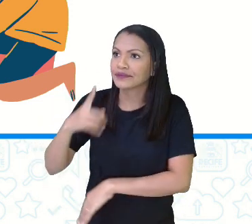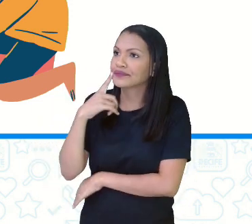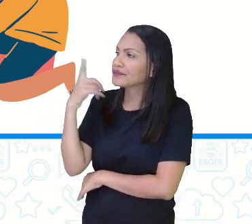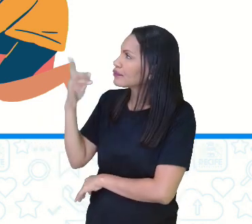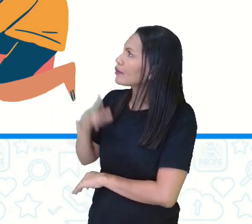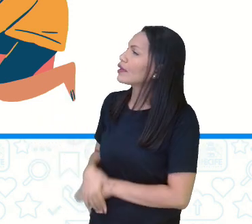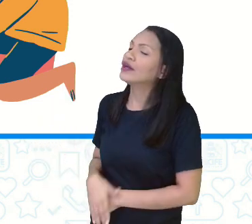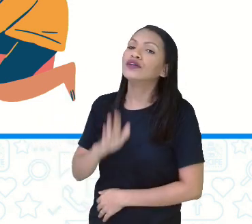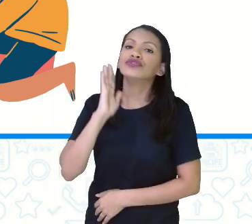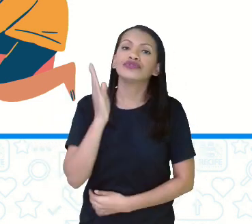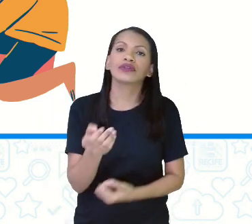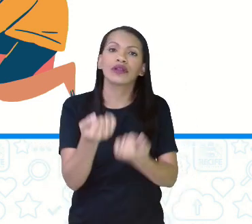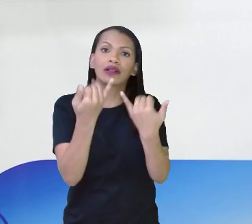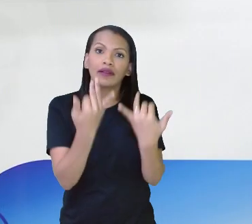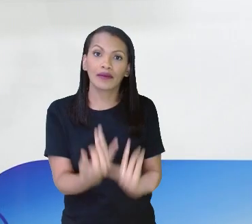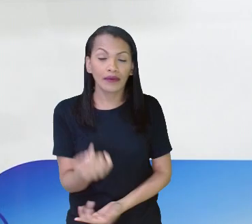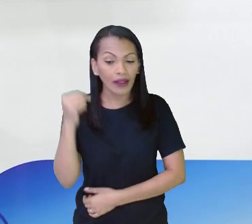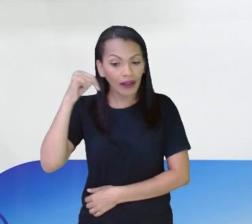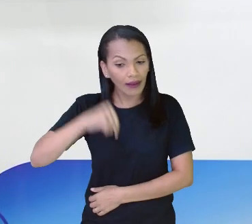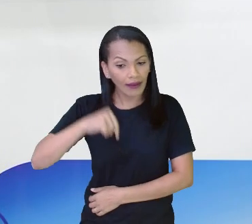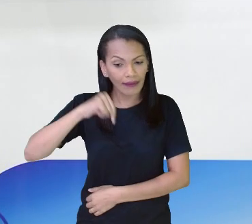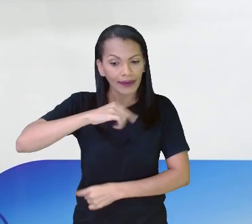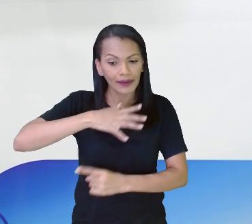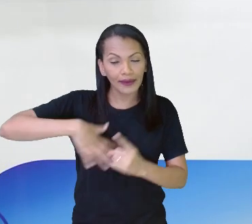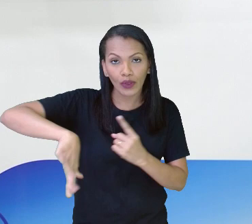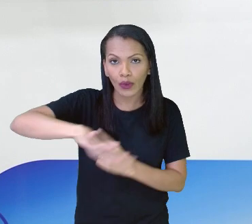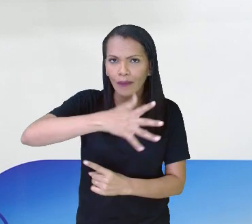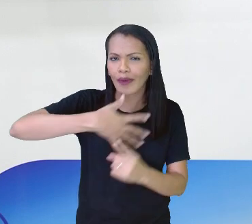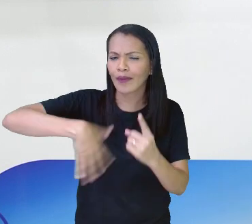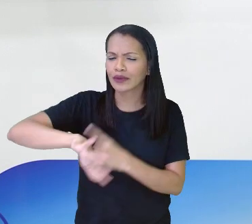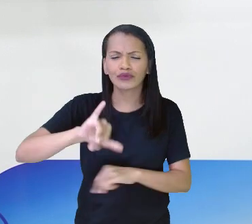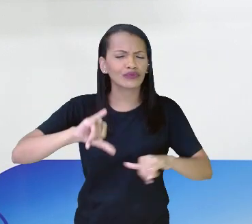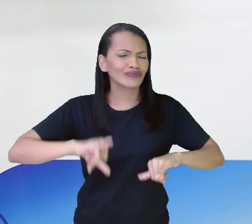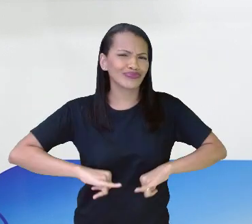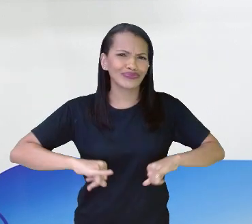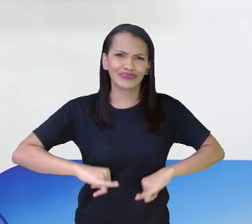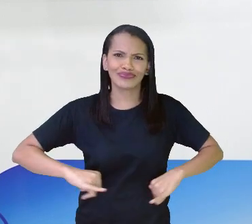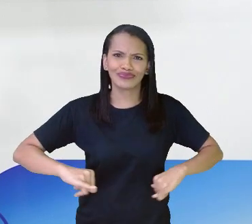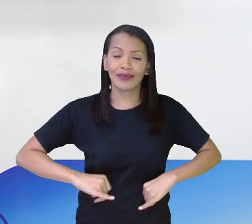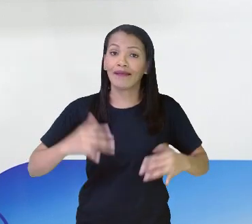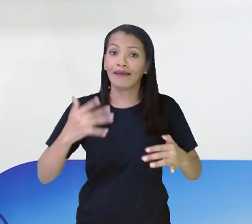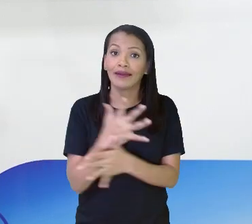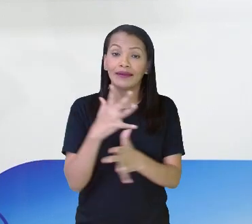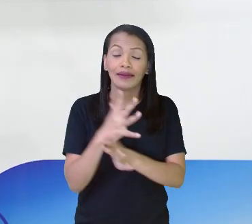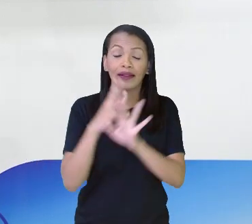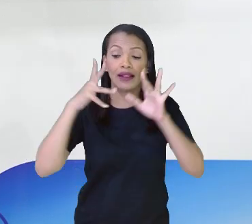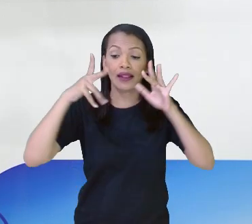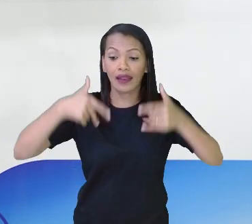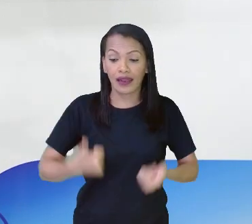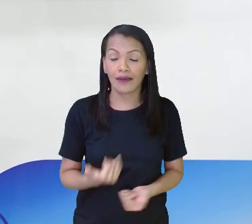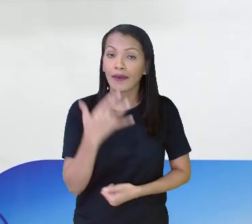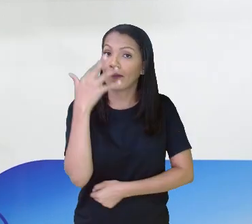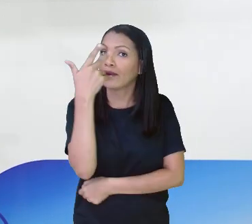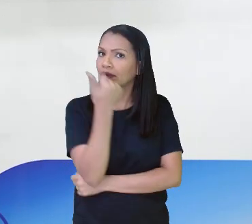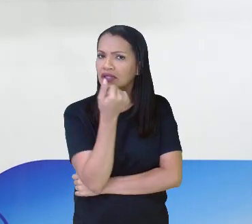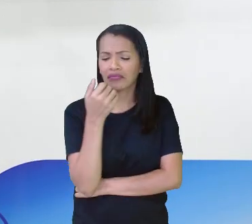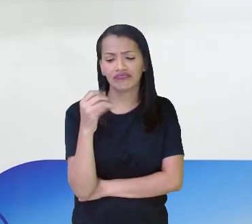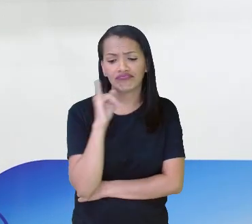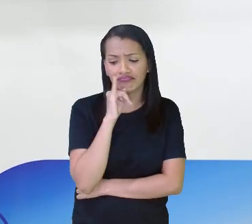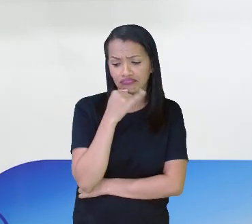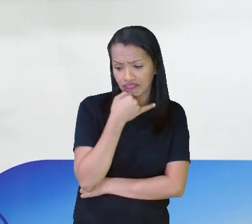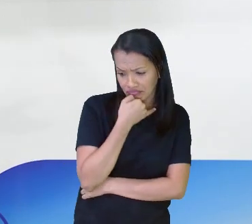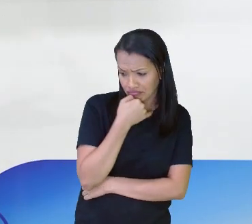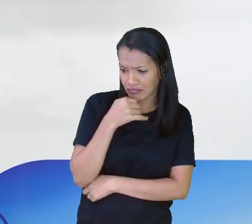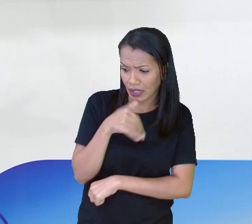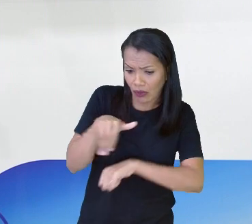já falamos isso aqui, não é? Para que o meio ambiente não seja afetado, para que a nossa cidade fique limpa, bonita. É tão triste quando a gente passamos